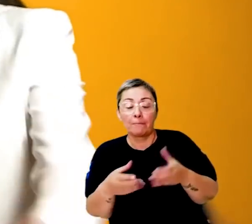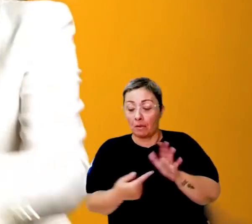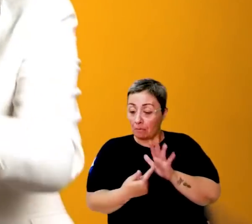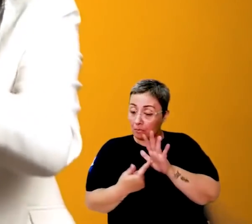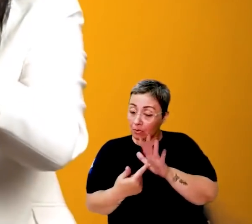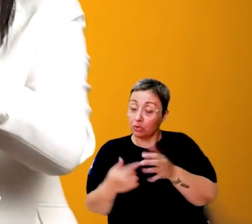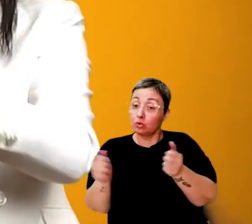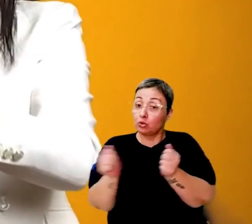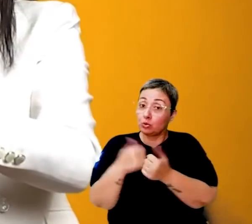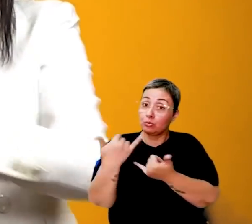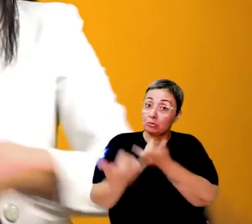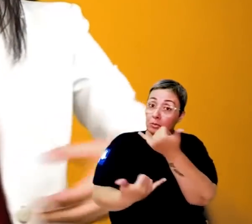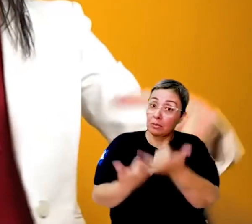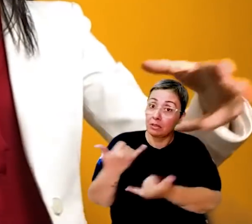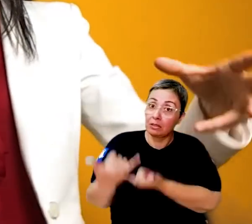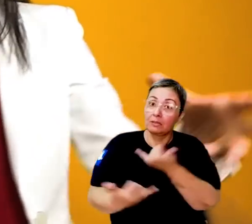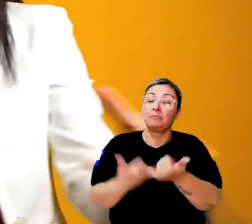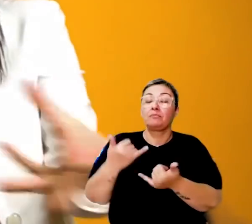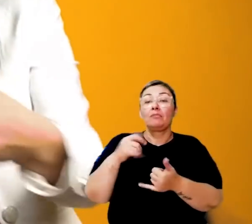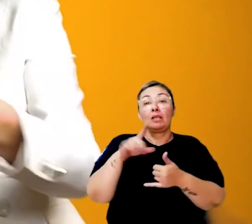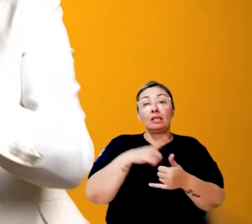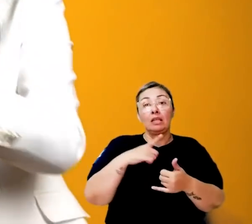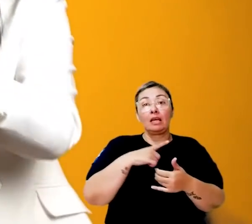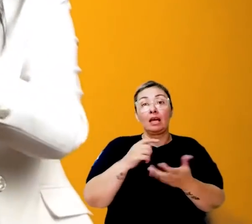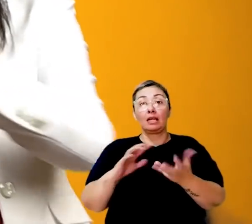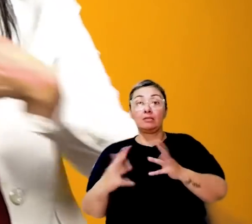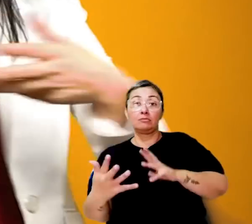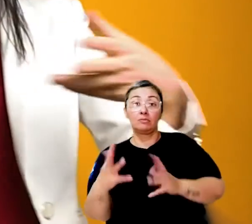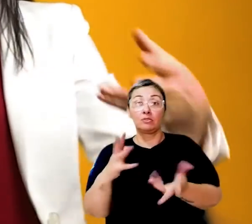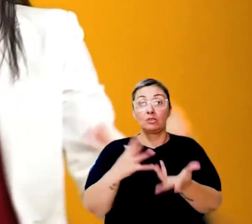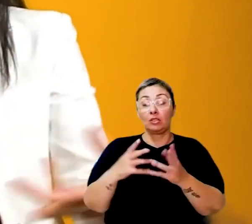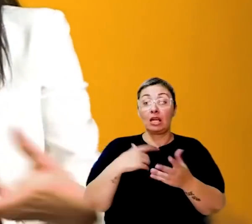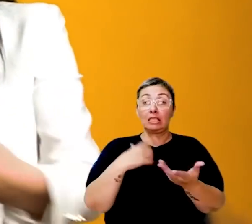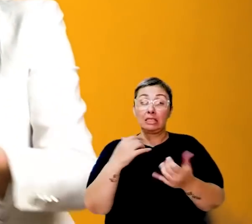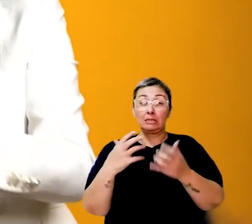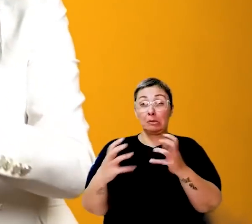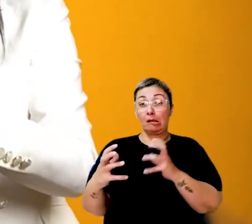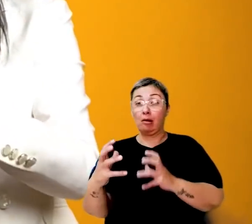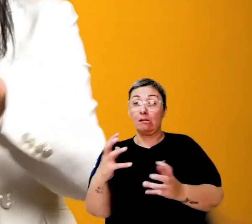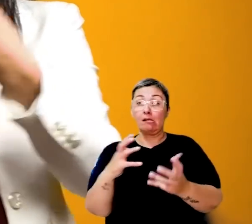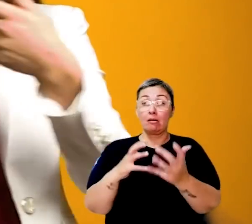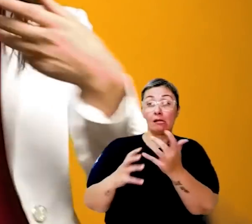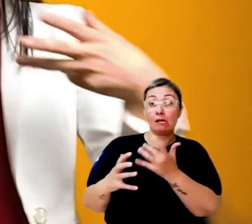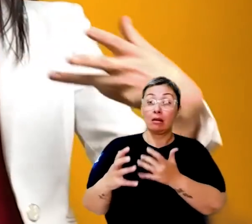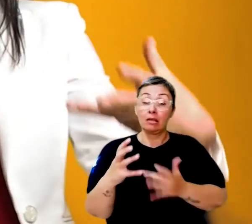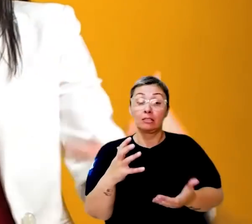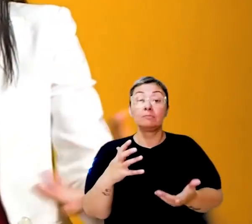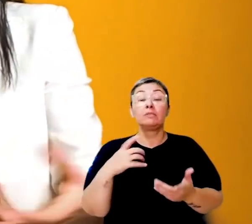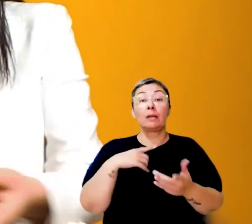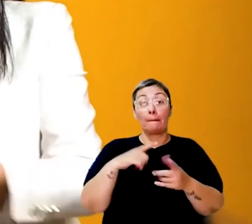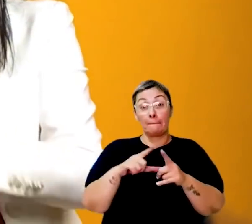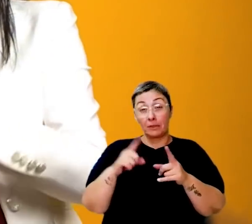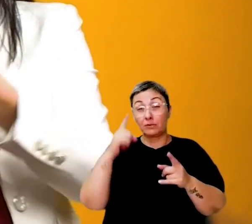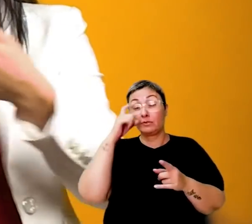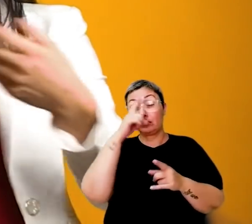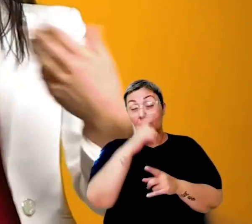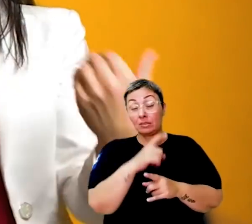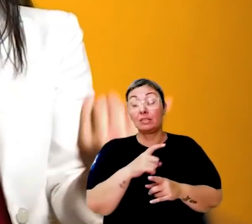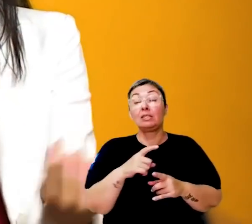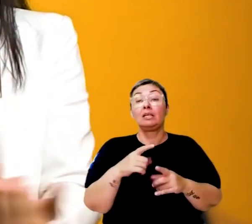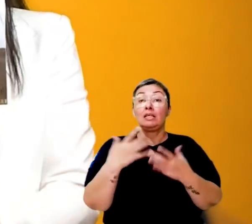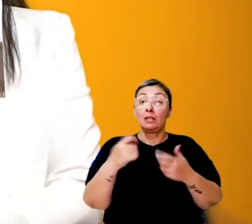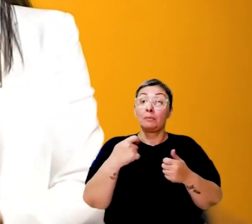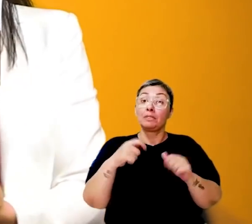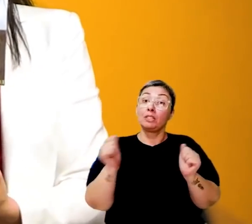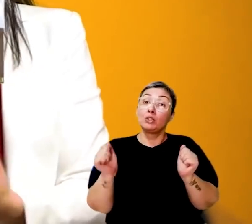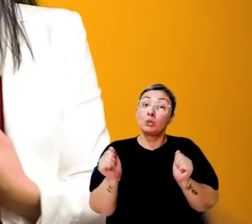mostrar, jogar junto com a criança. Ela tem essa coordenação motora muitas vezes mais rígida, né, mais difícil, e